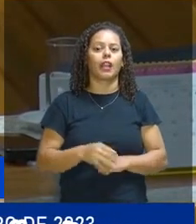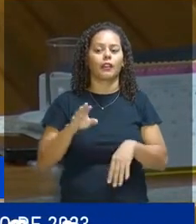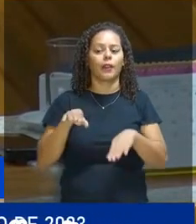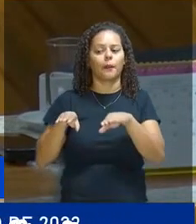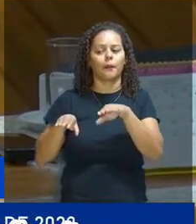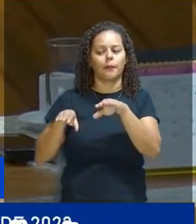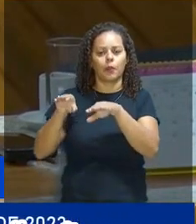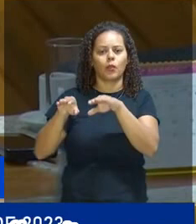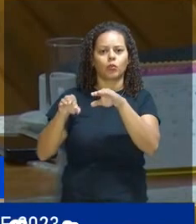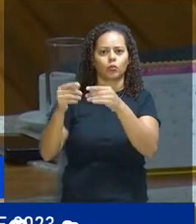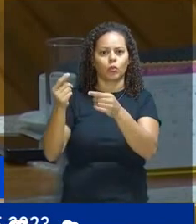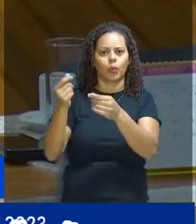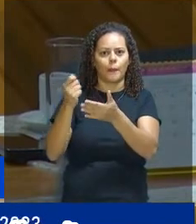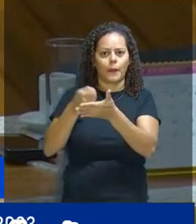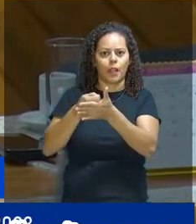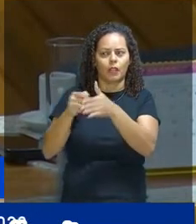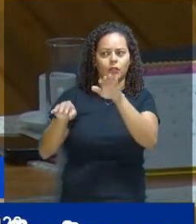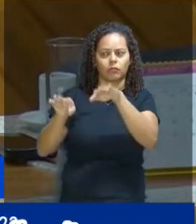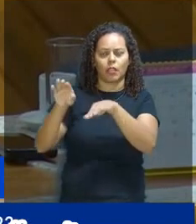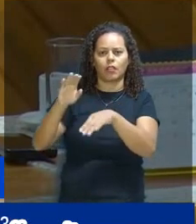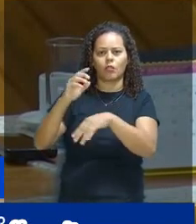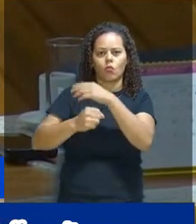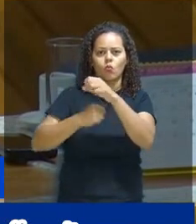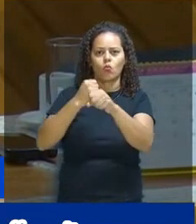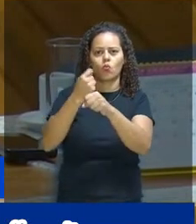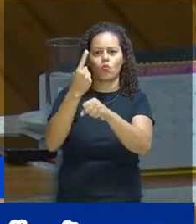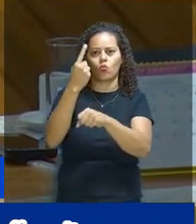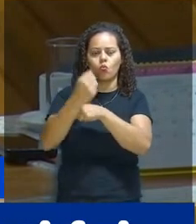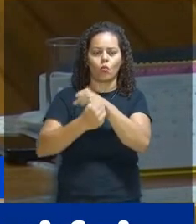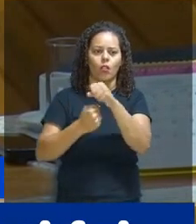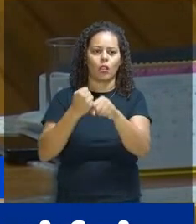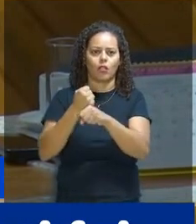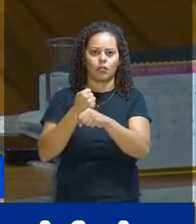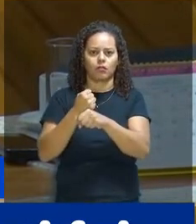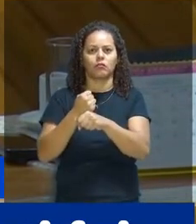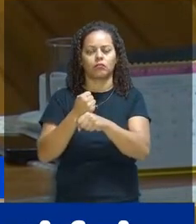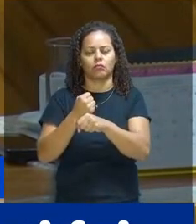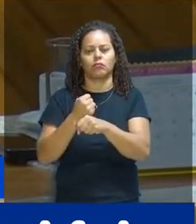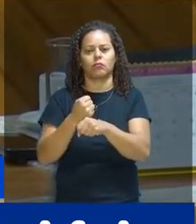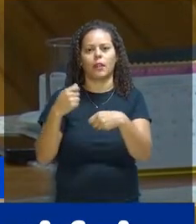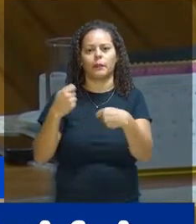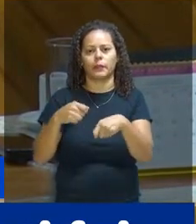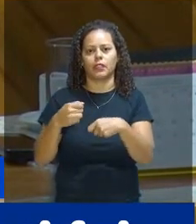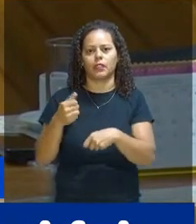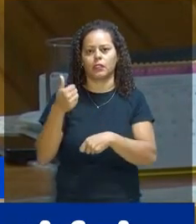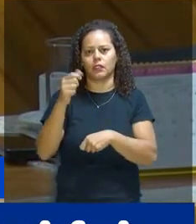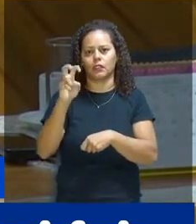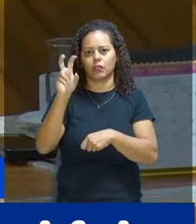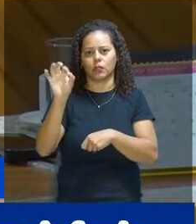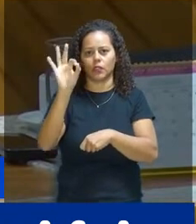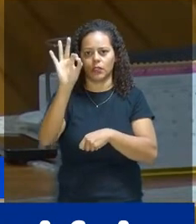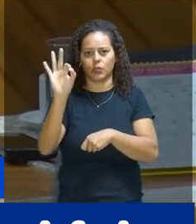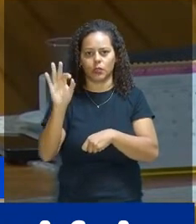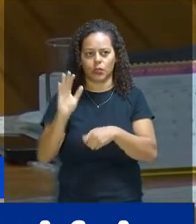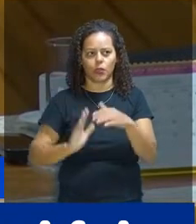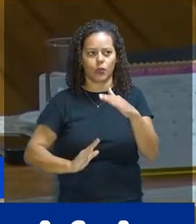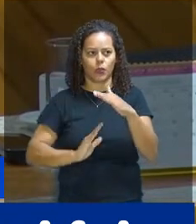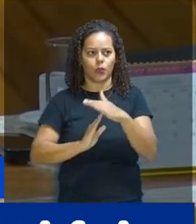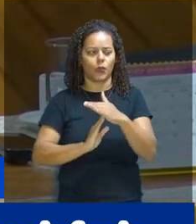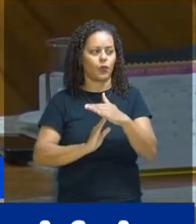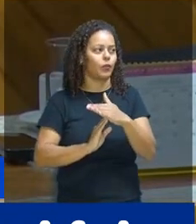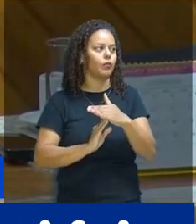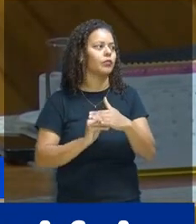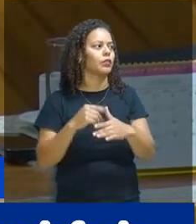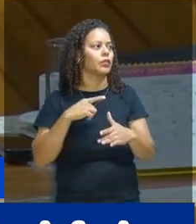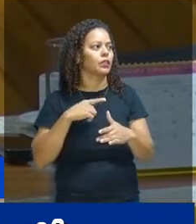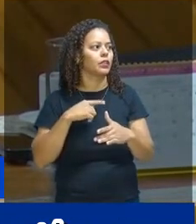proporcional pelo prazo de 12 meses, desde que a parcela não ultrapasse 650% do valor mensal recebido pelo